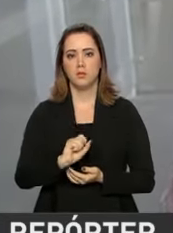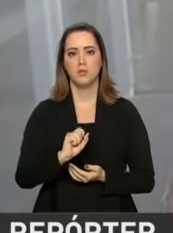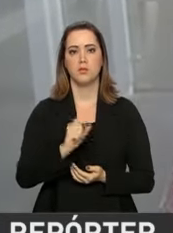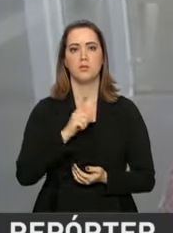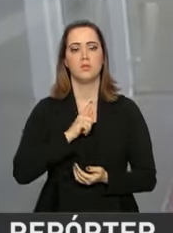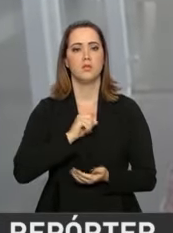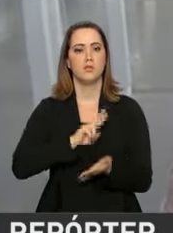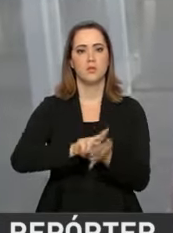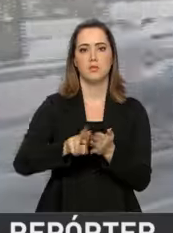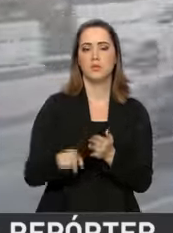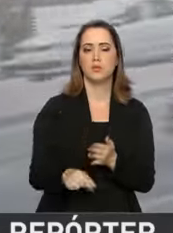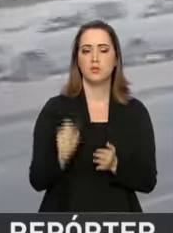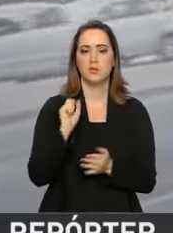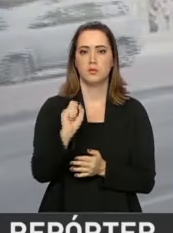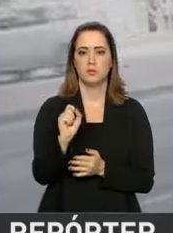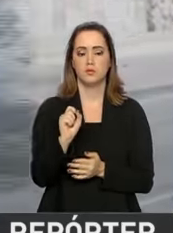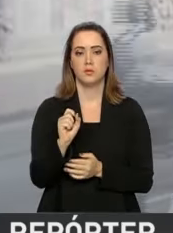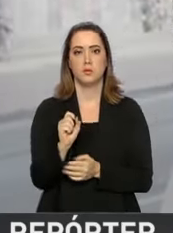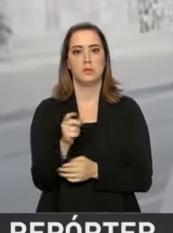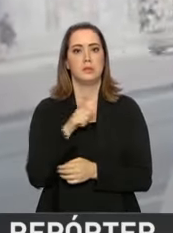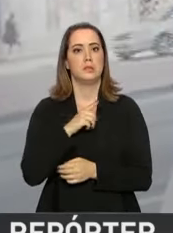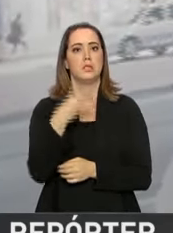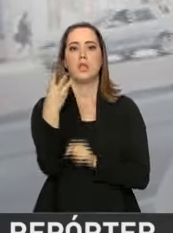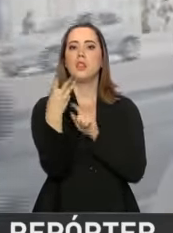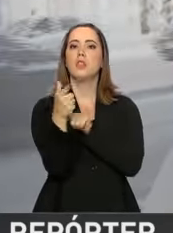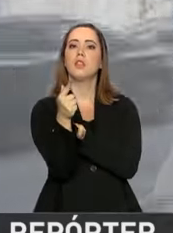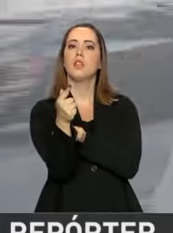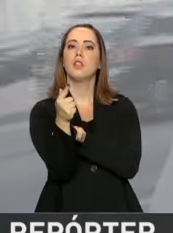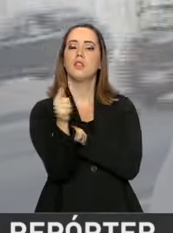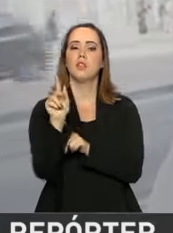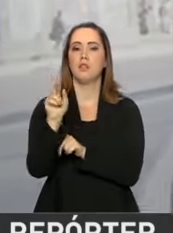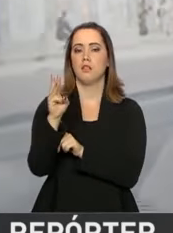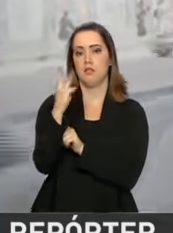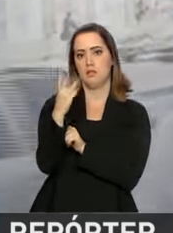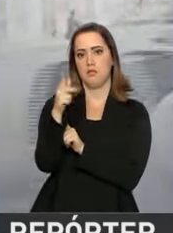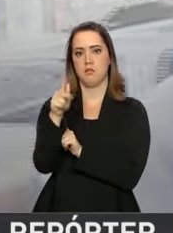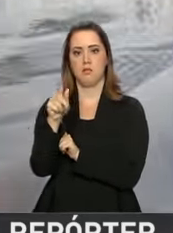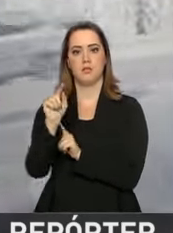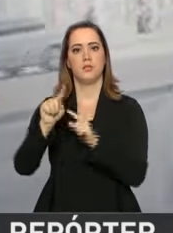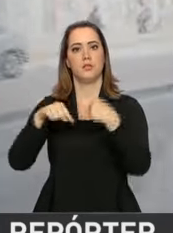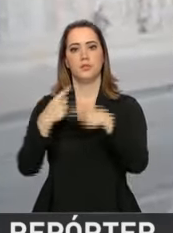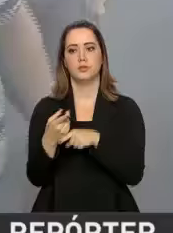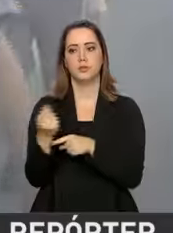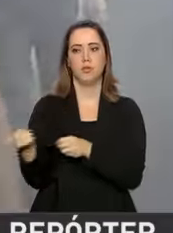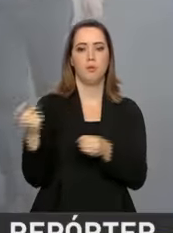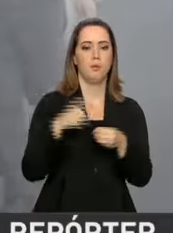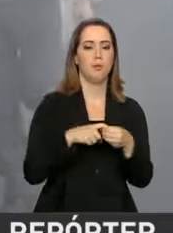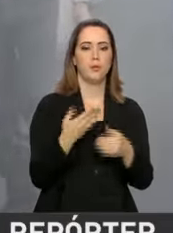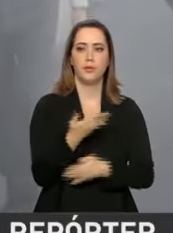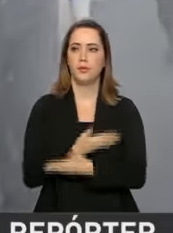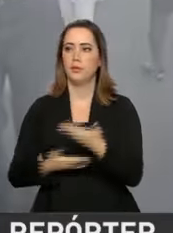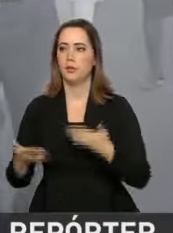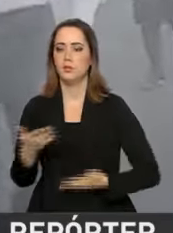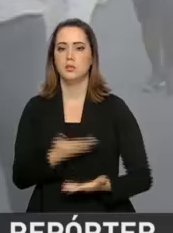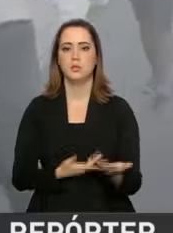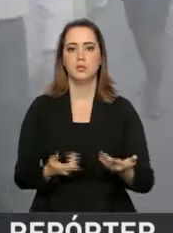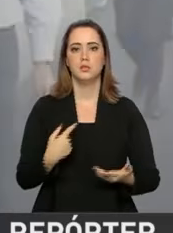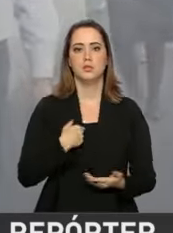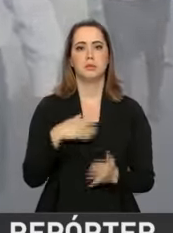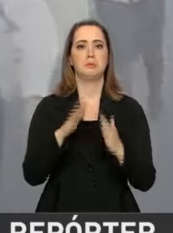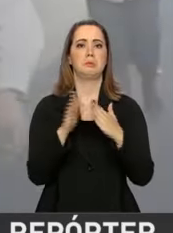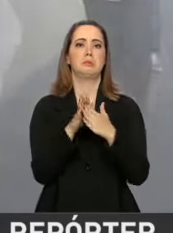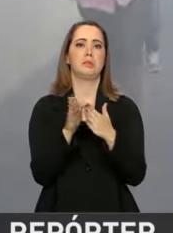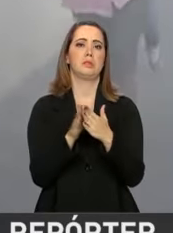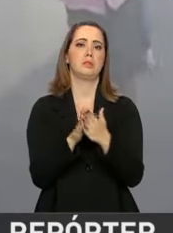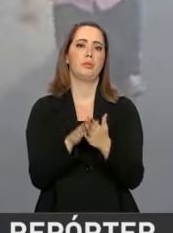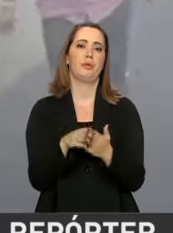vezes quando você mais precisa. Sai o sinal 3G e sai o sinal normal. Aí depois você passa pela região e ele volta. Na minha casa daqui de São Paulo ela não funciona muito bem,